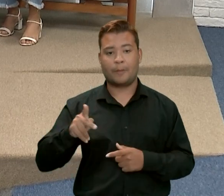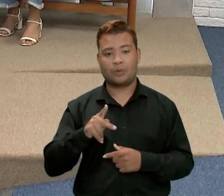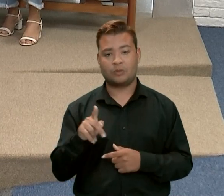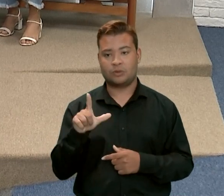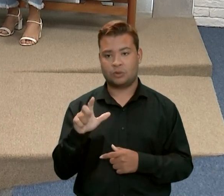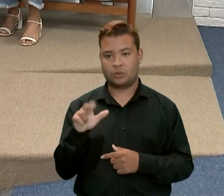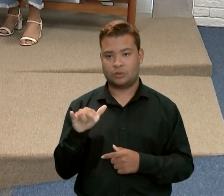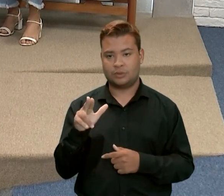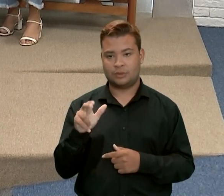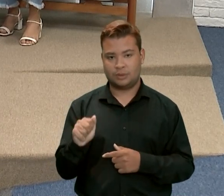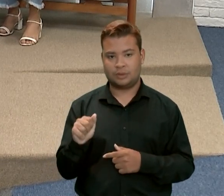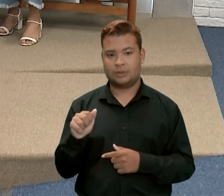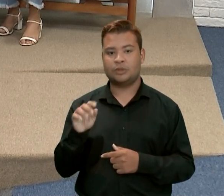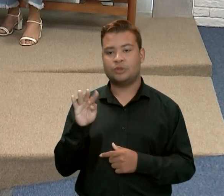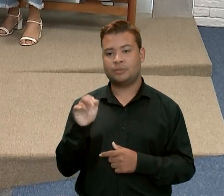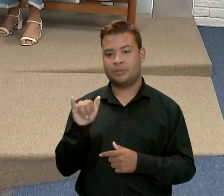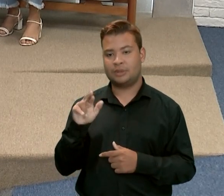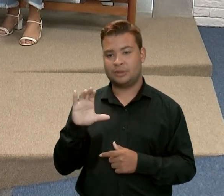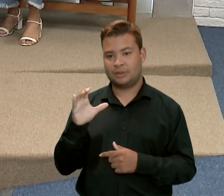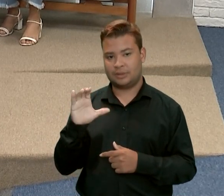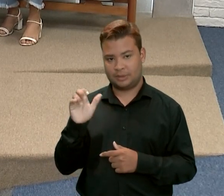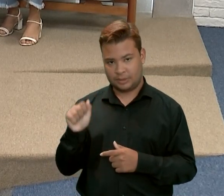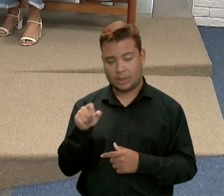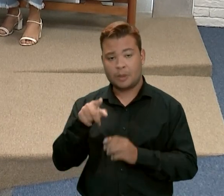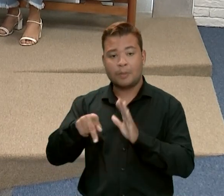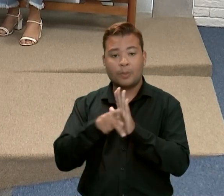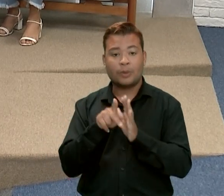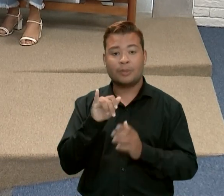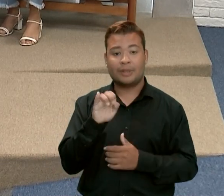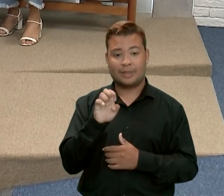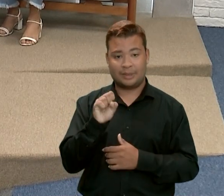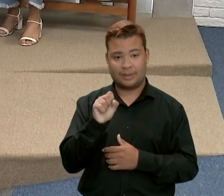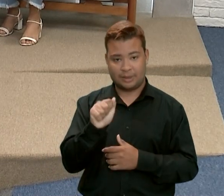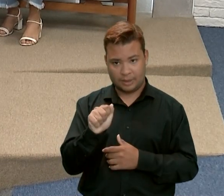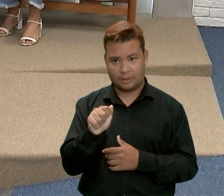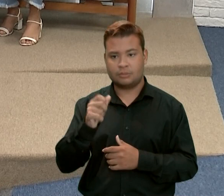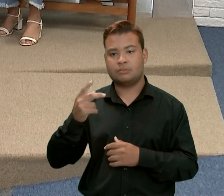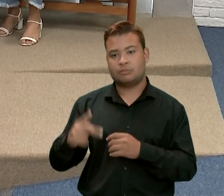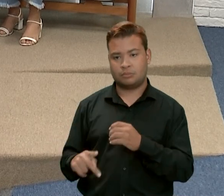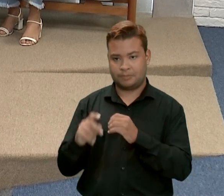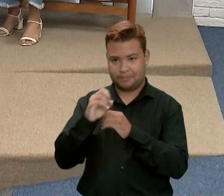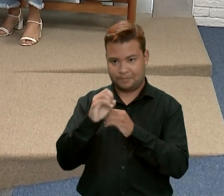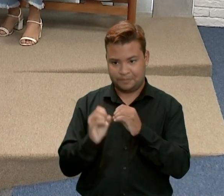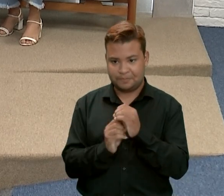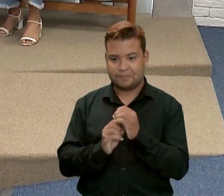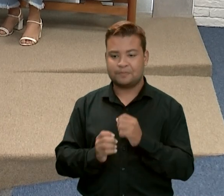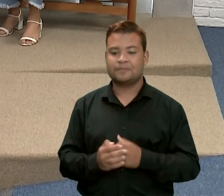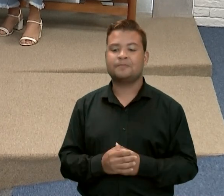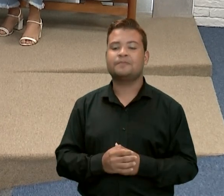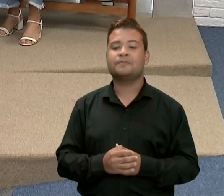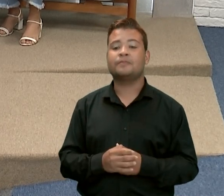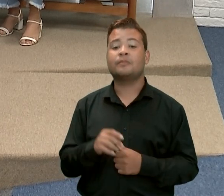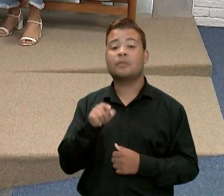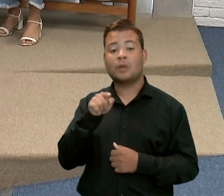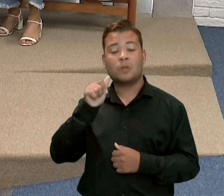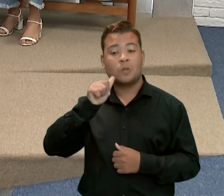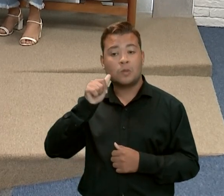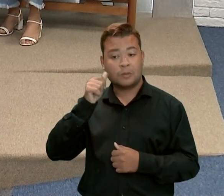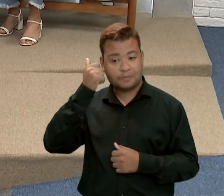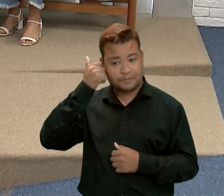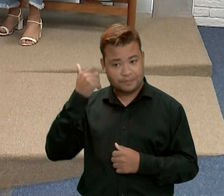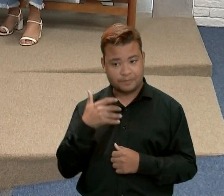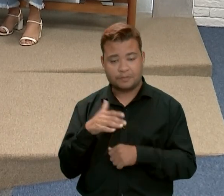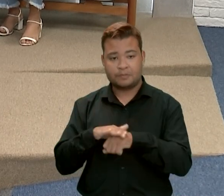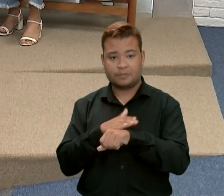Luciana Tibiriçá. Ela é do IESA, o Instituto de Estudos Socioambientais da UFG. Luciana se identifica como uma